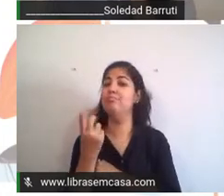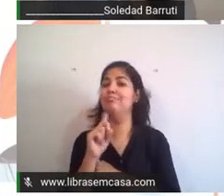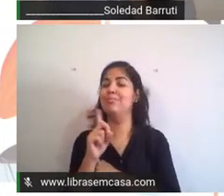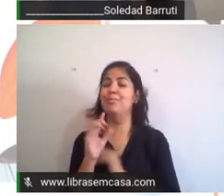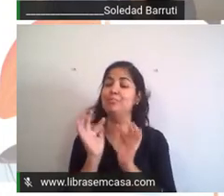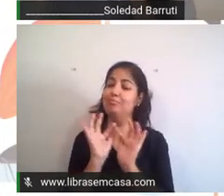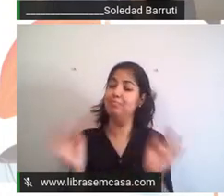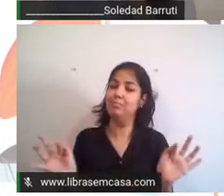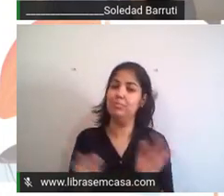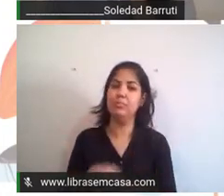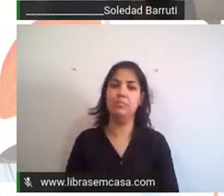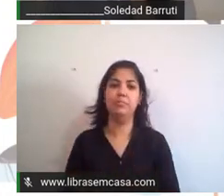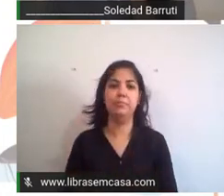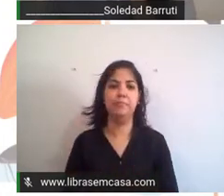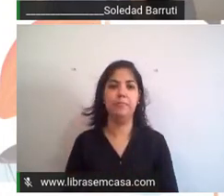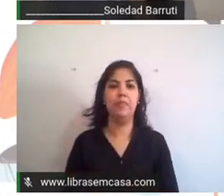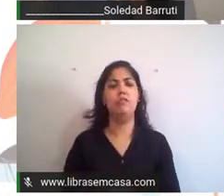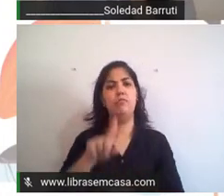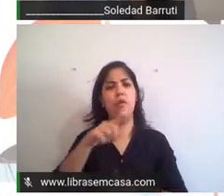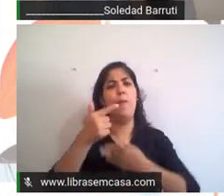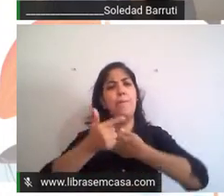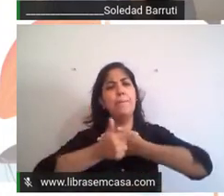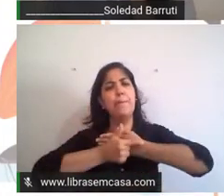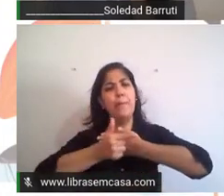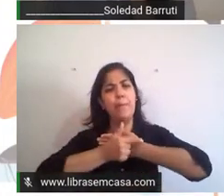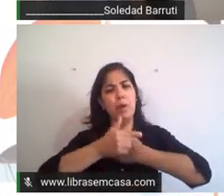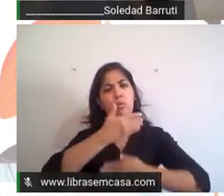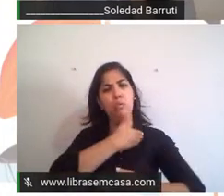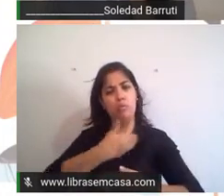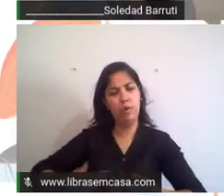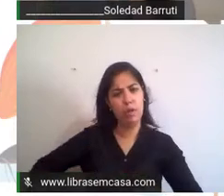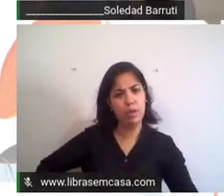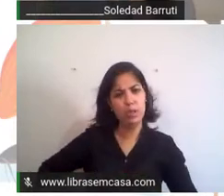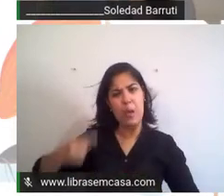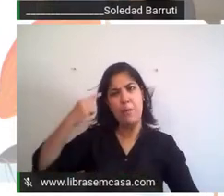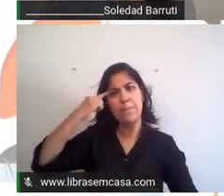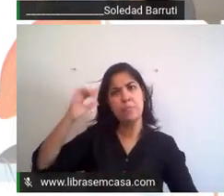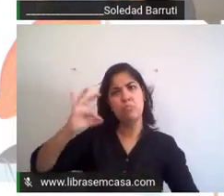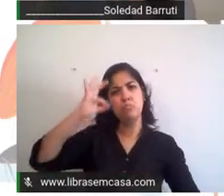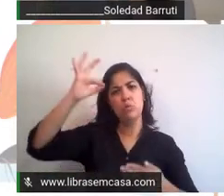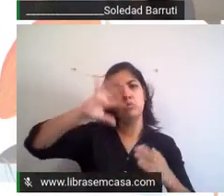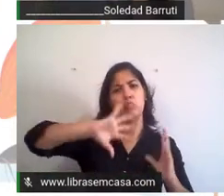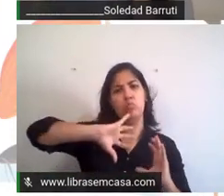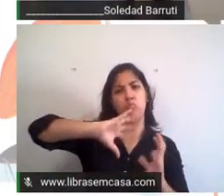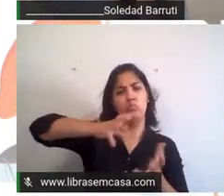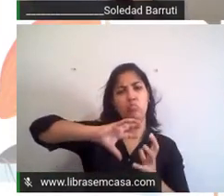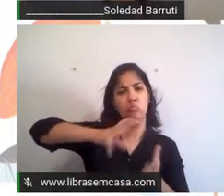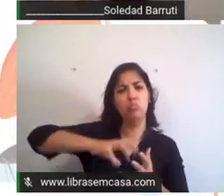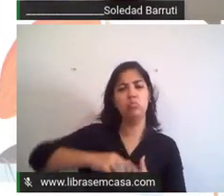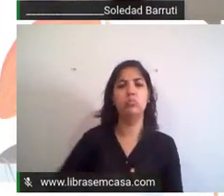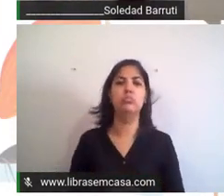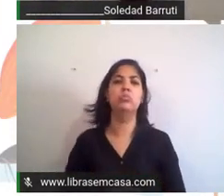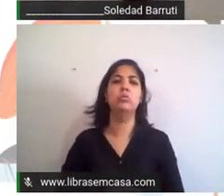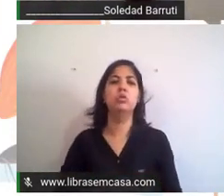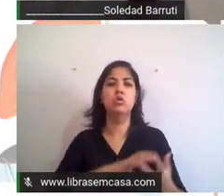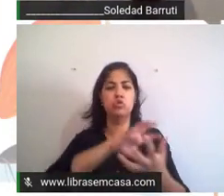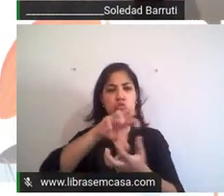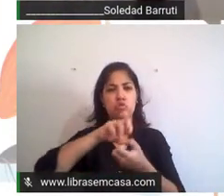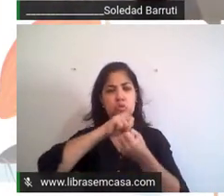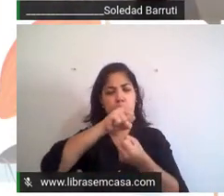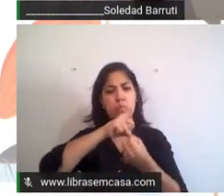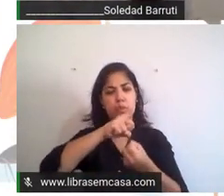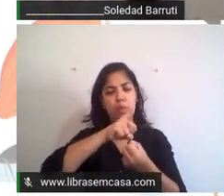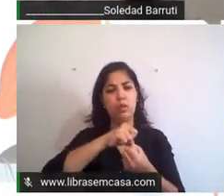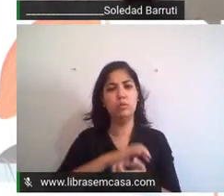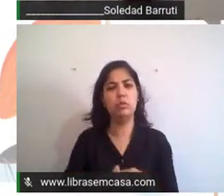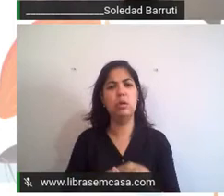é, você falou muito sobre o papel da governança, de uma governança global, né, em relação a mudanças climáticas, sustentabilidade, e aí alguém pergunta